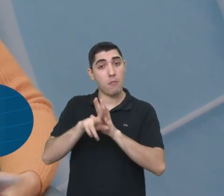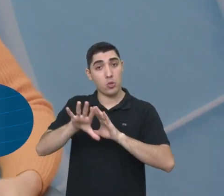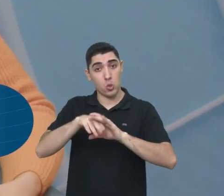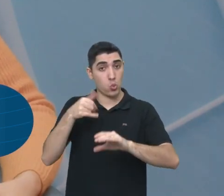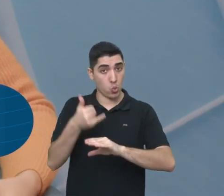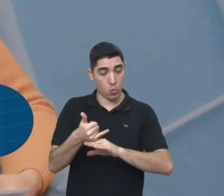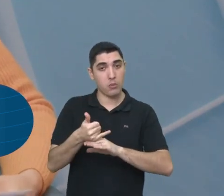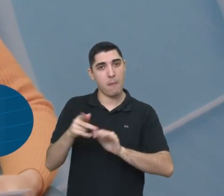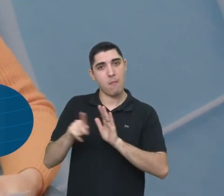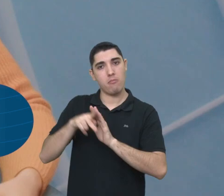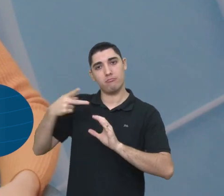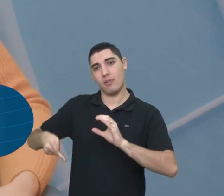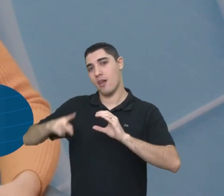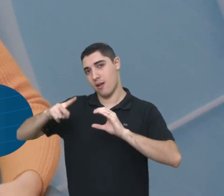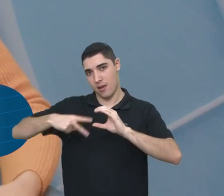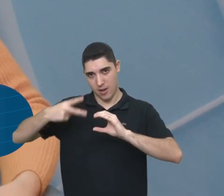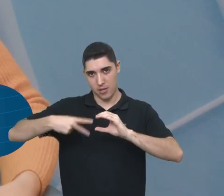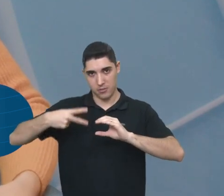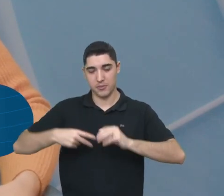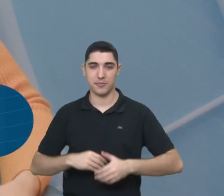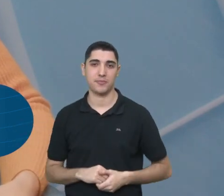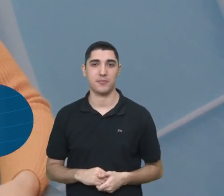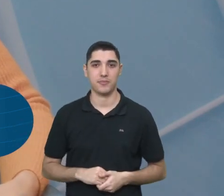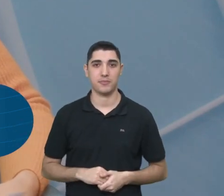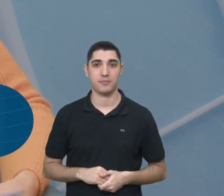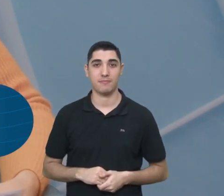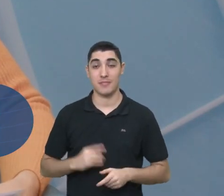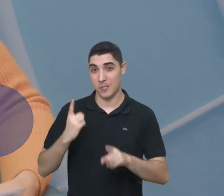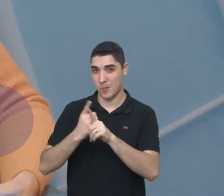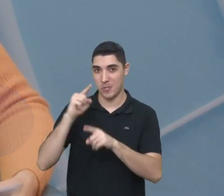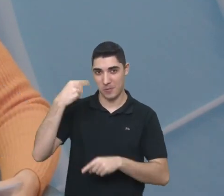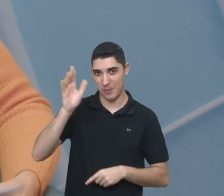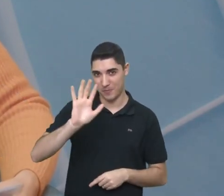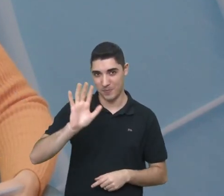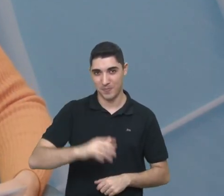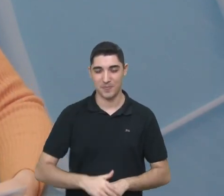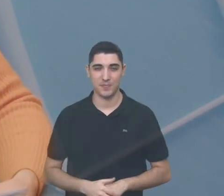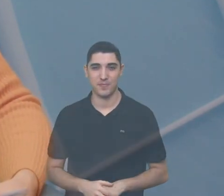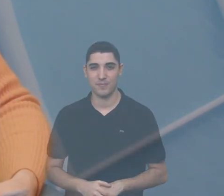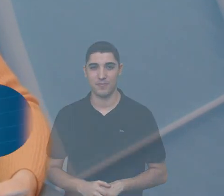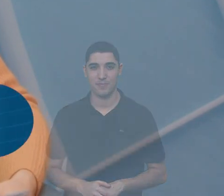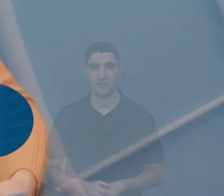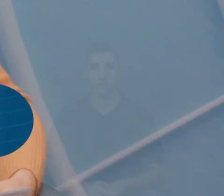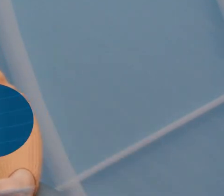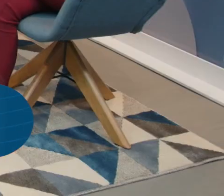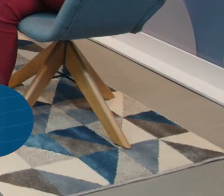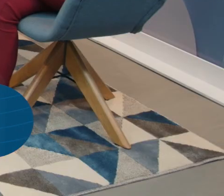canal no YouTube, youtube.com/câmara SJC. Até a próxima!